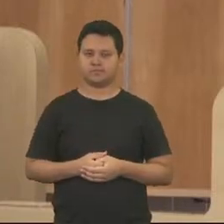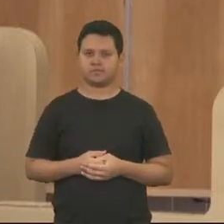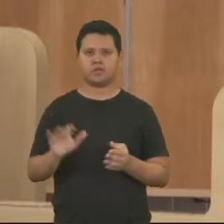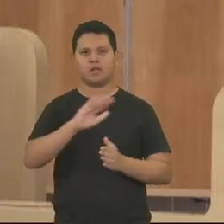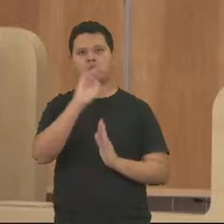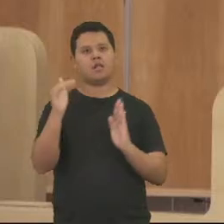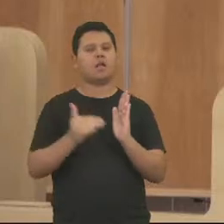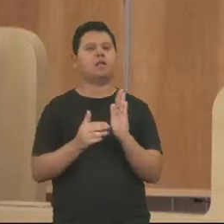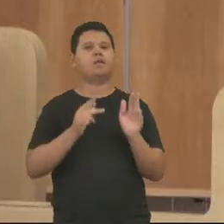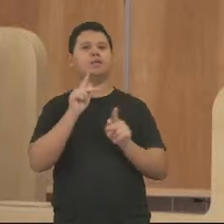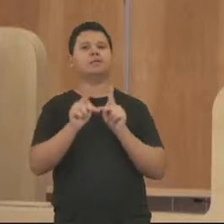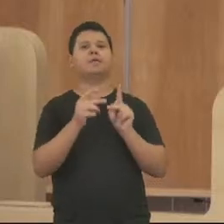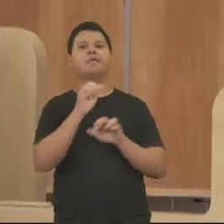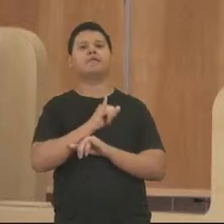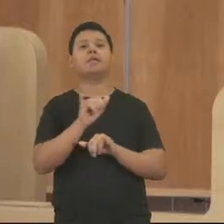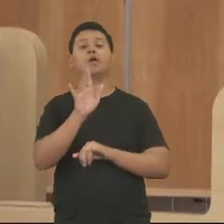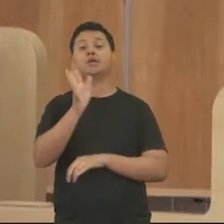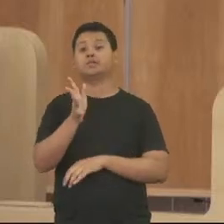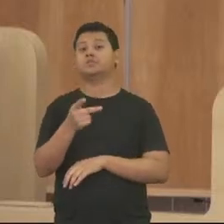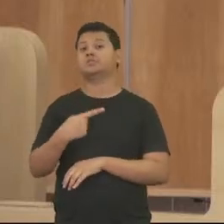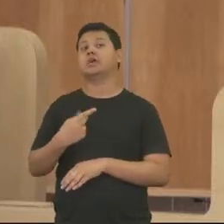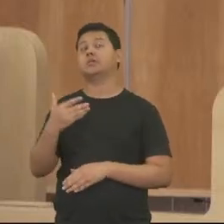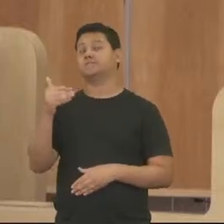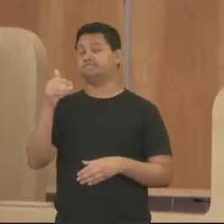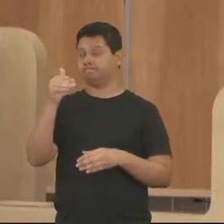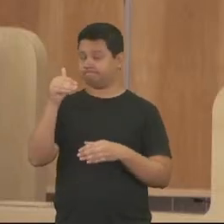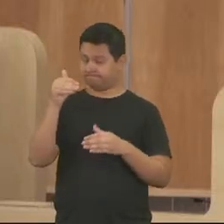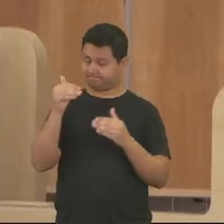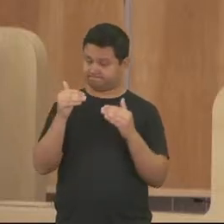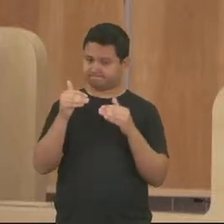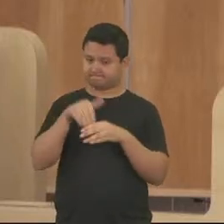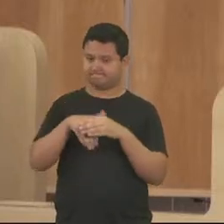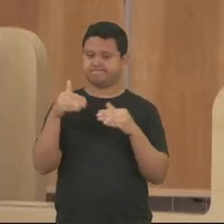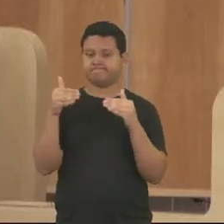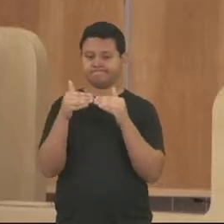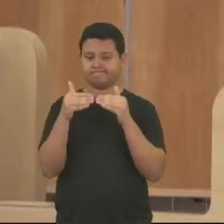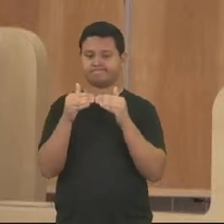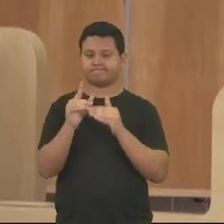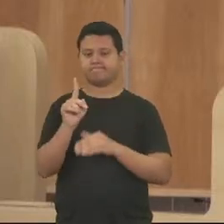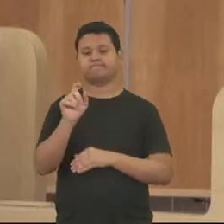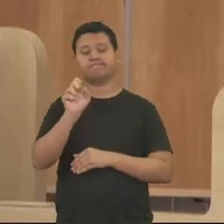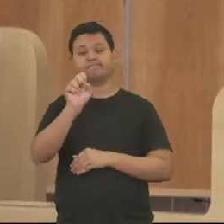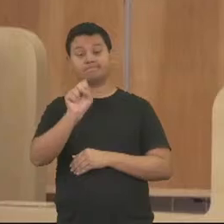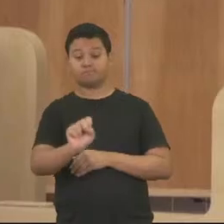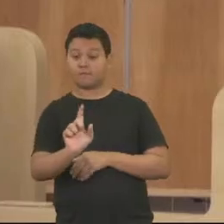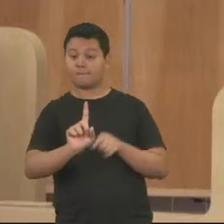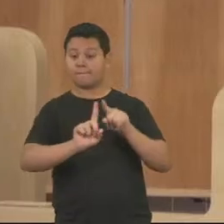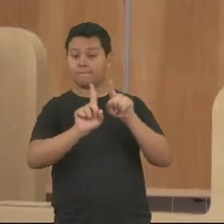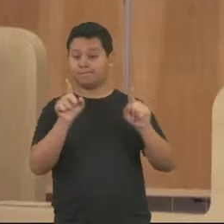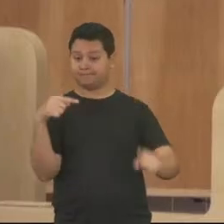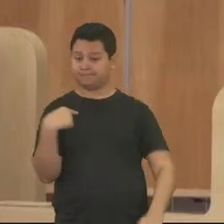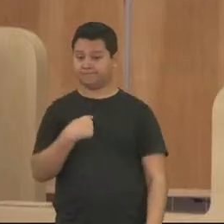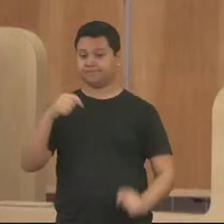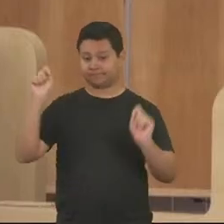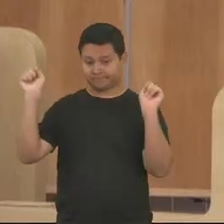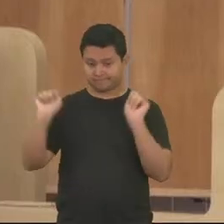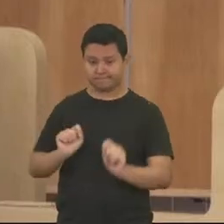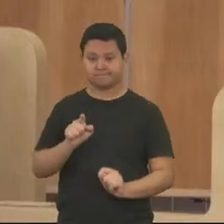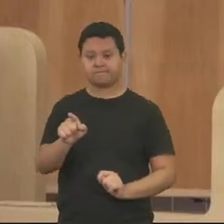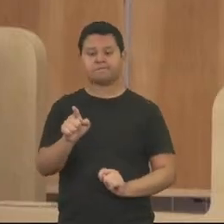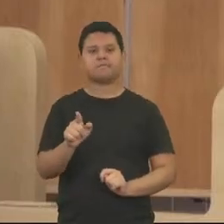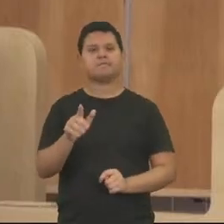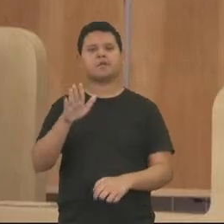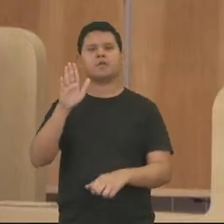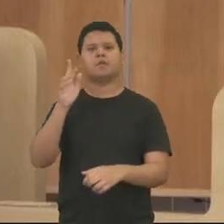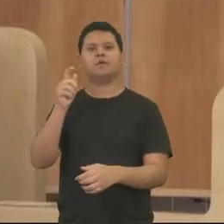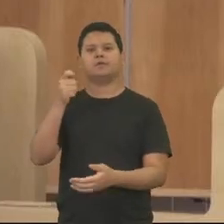Paulinho, de antemão já dizer que sou favorável ao seu projeto, mas que a gente possa, além de